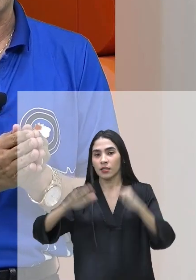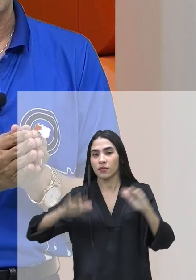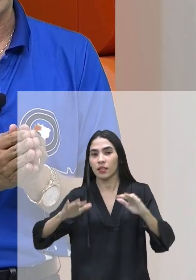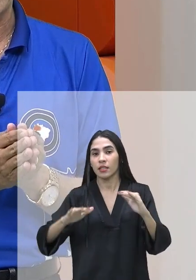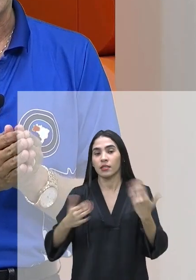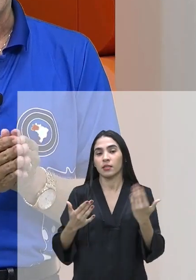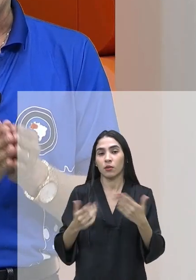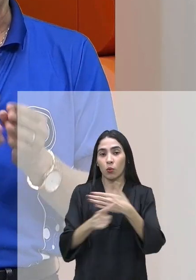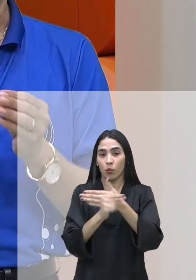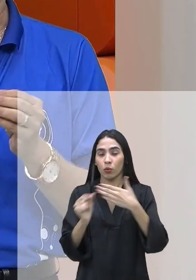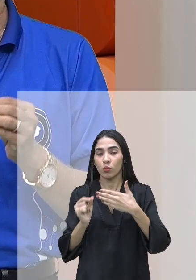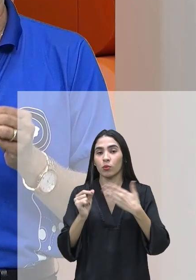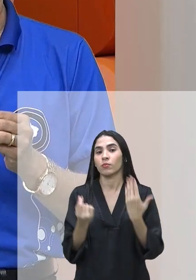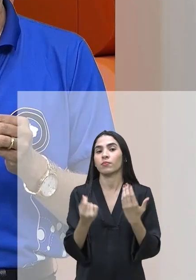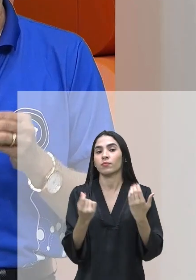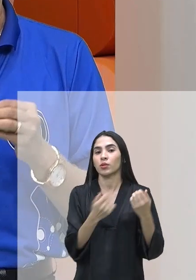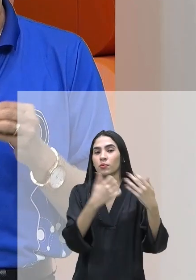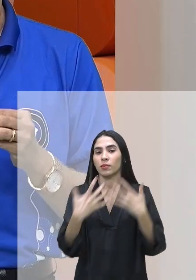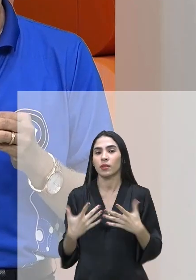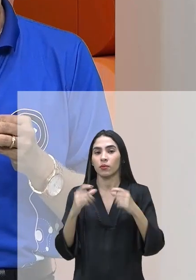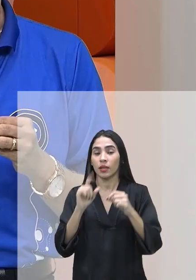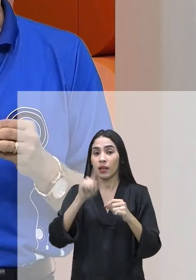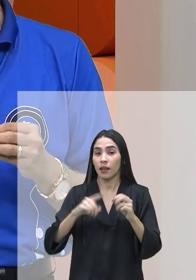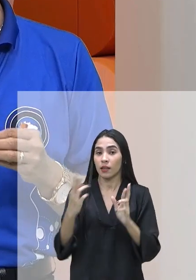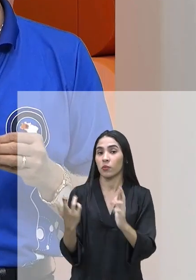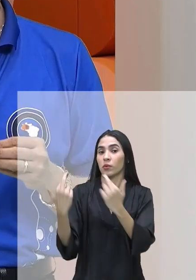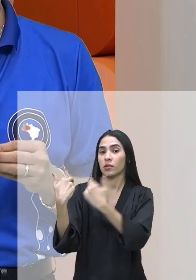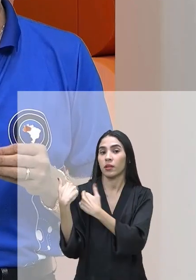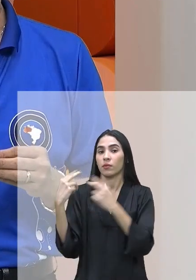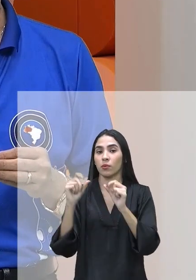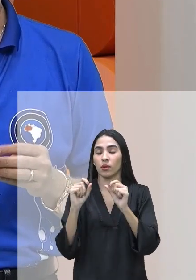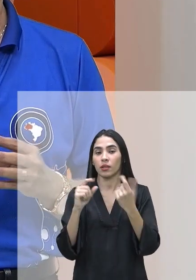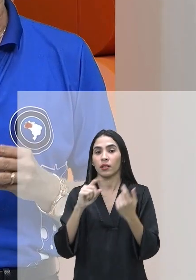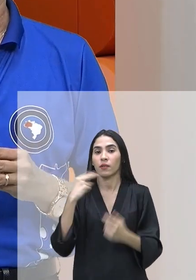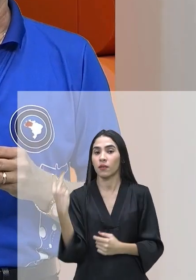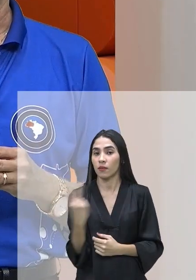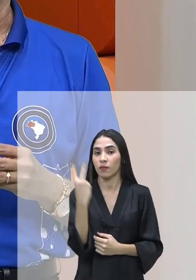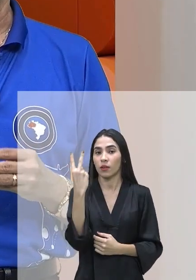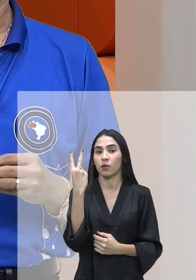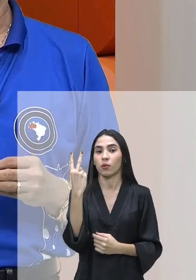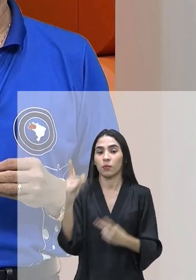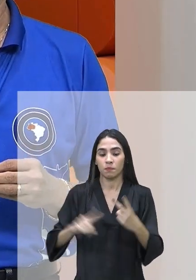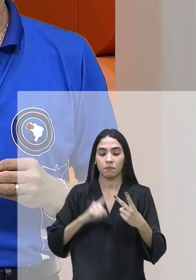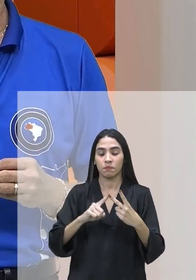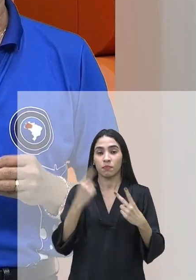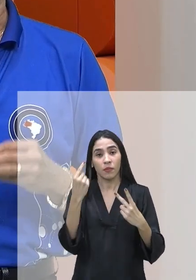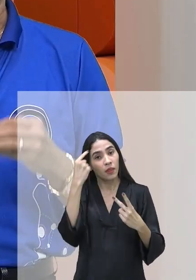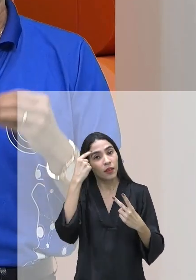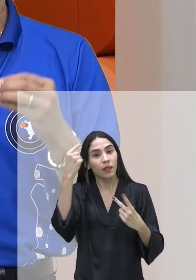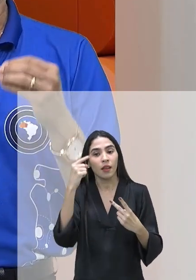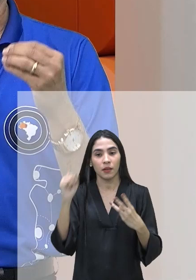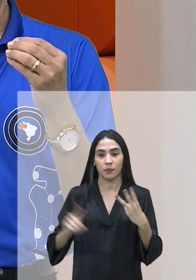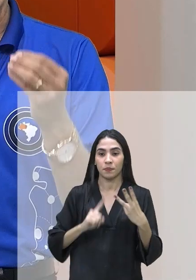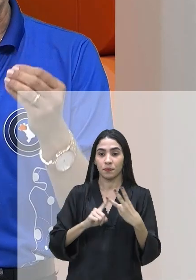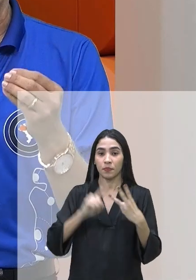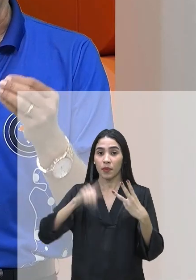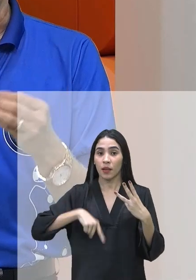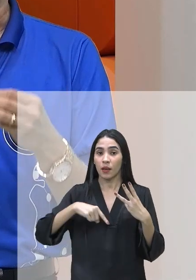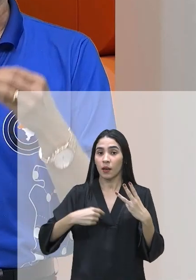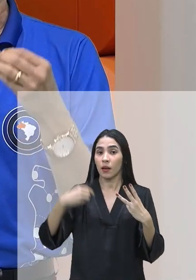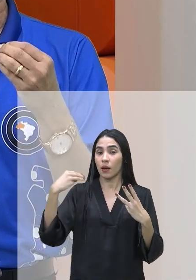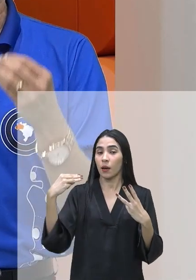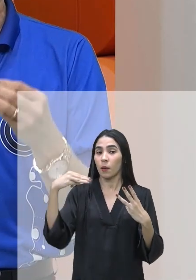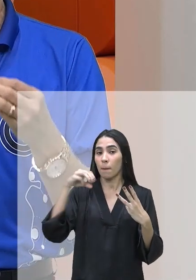Pierre Bourdieu, é responsável porque são os valores, são as ideias, é a